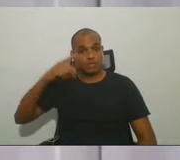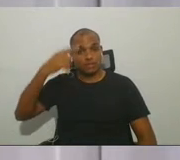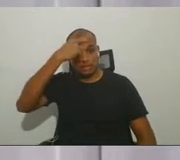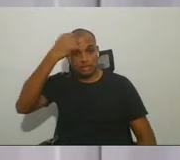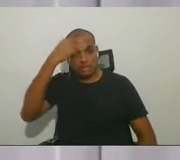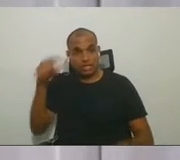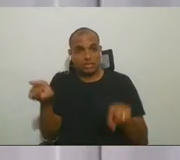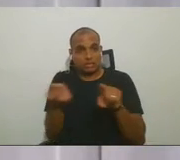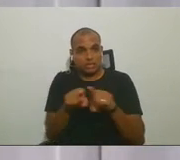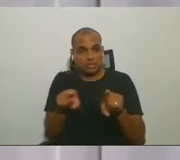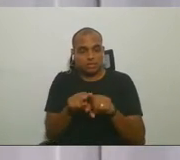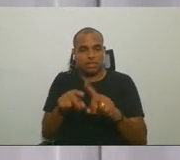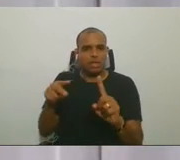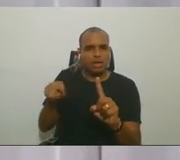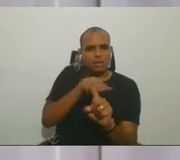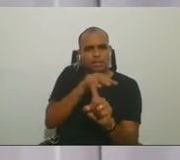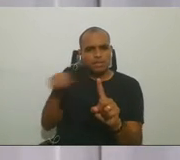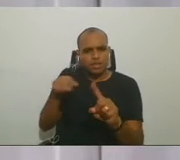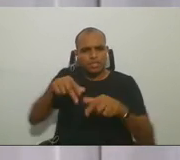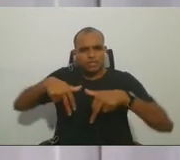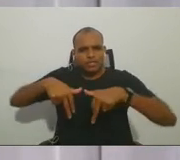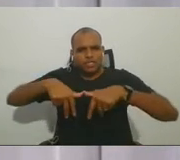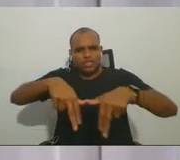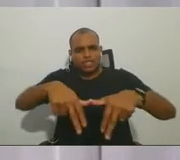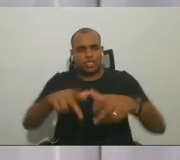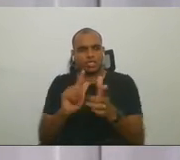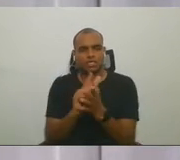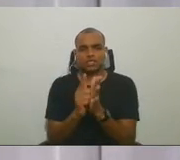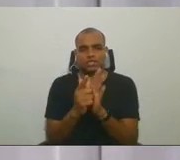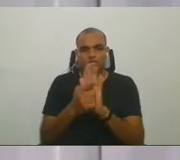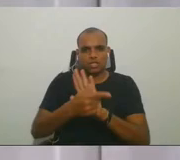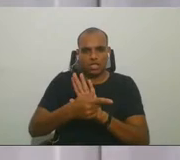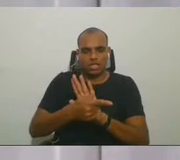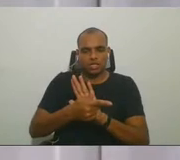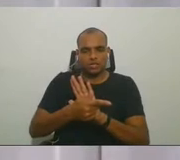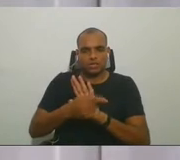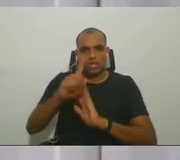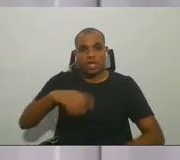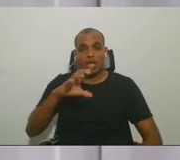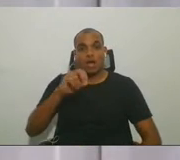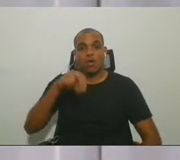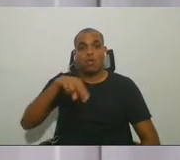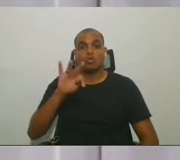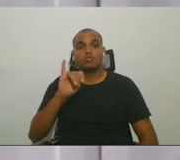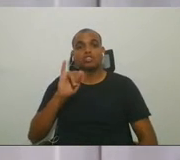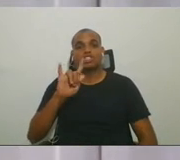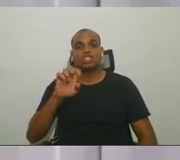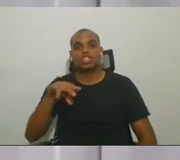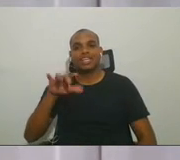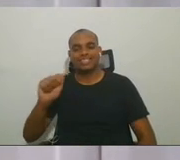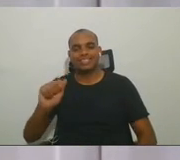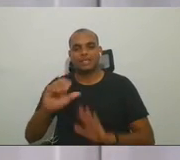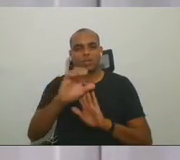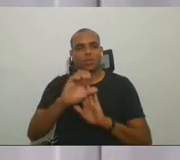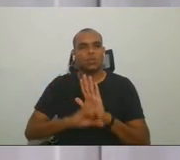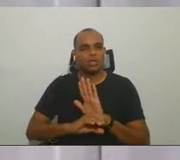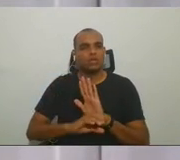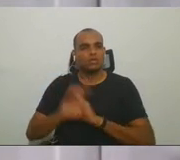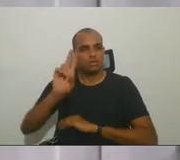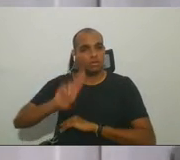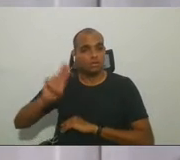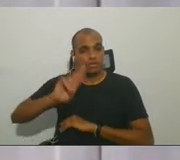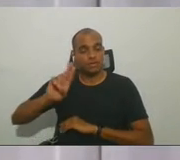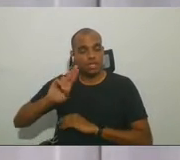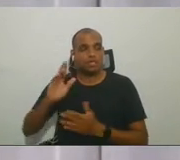A perspectiva de gênero costuma ser uma contingência no currículo universitário,